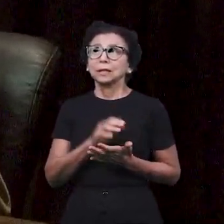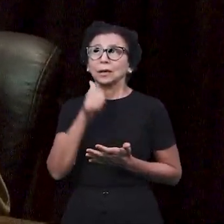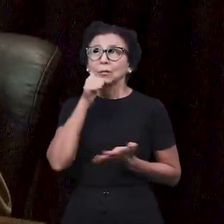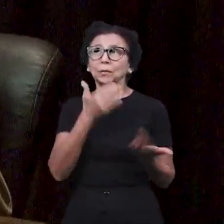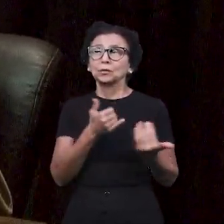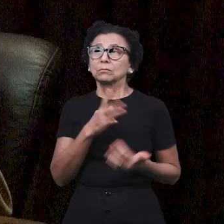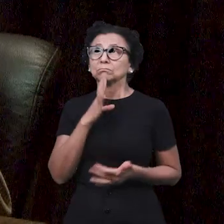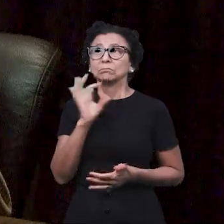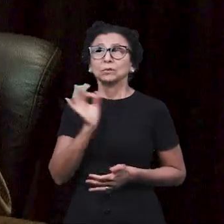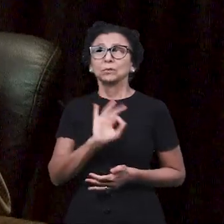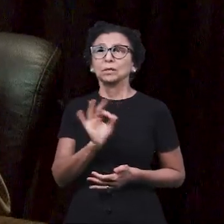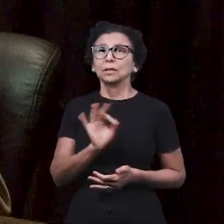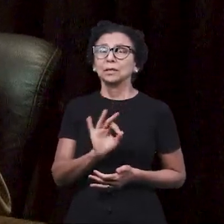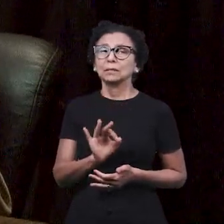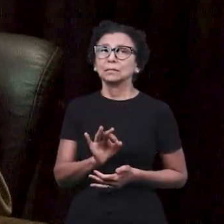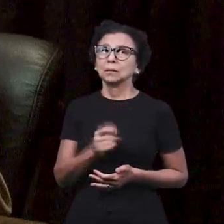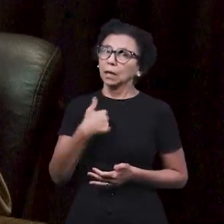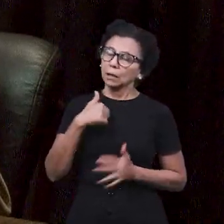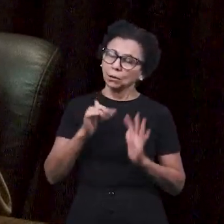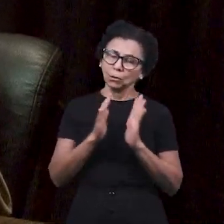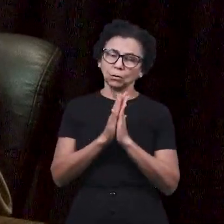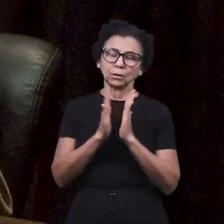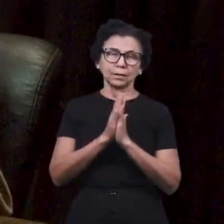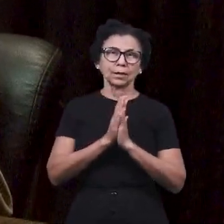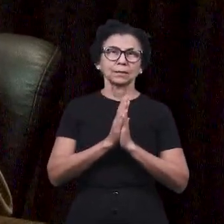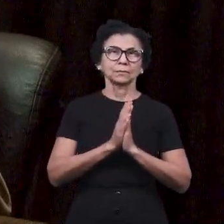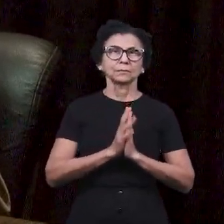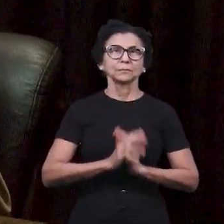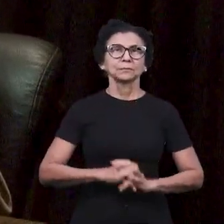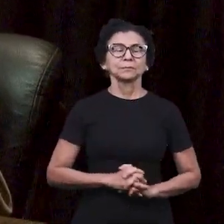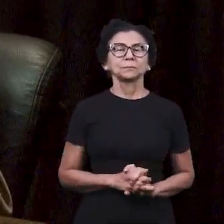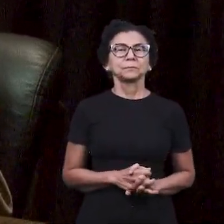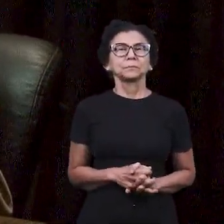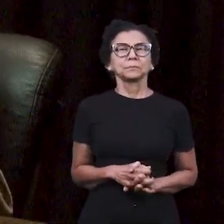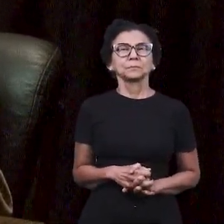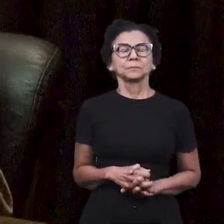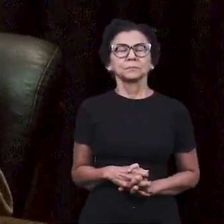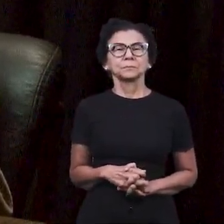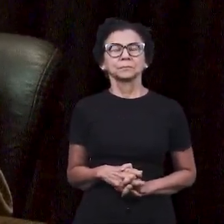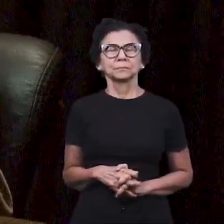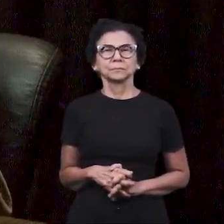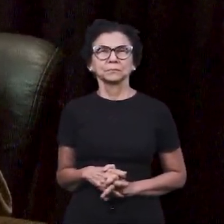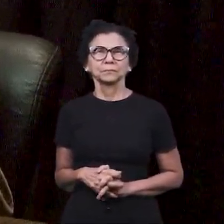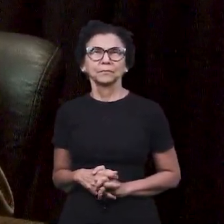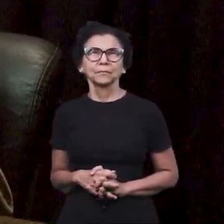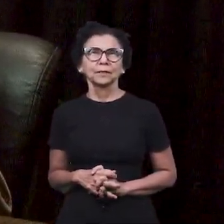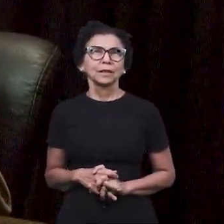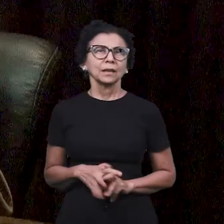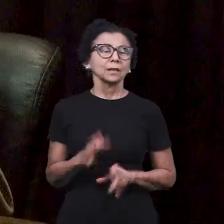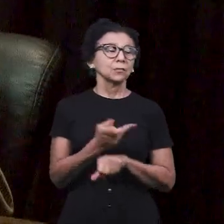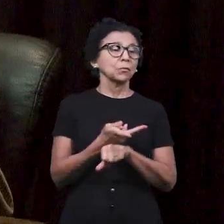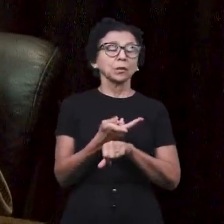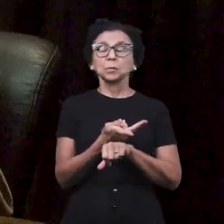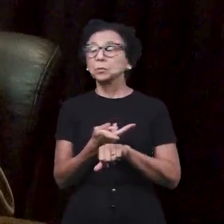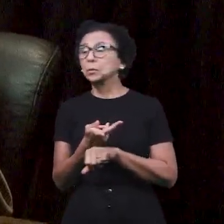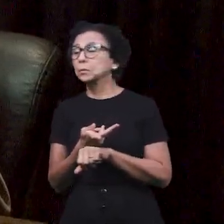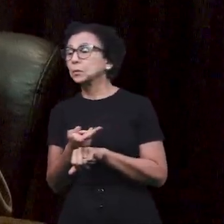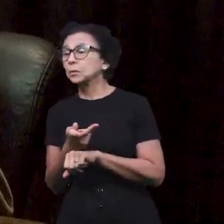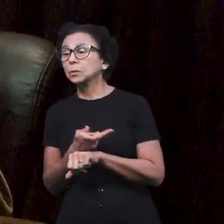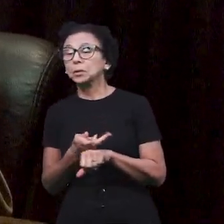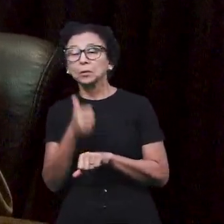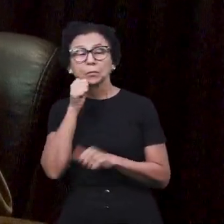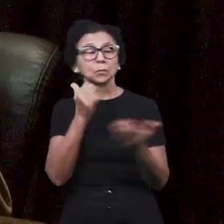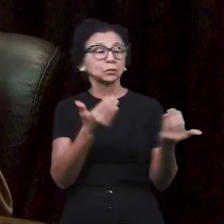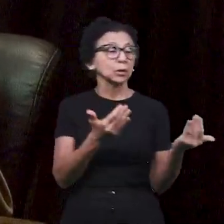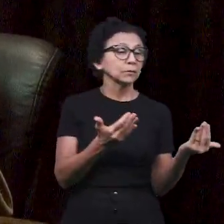orar. Veja bem, olha só, quando a vida é espiritual, não, então eu vou ficar procurando a Jó, vou ao encontro de